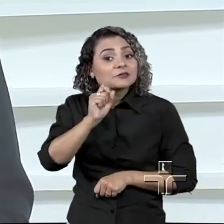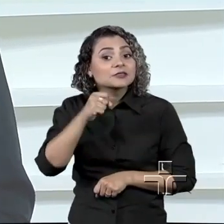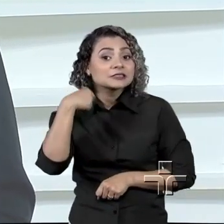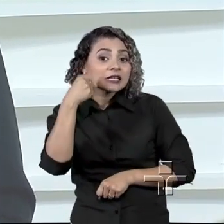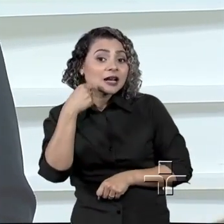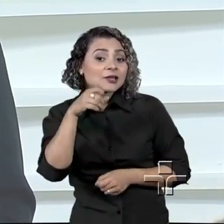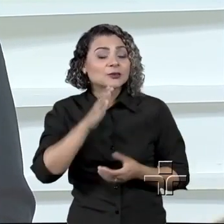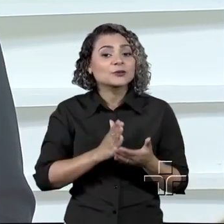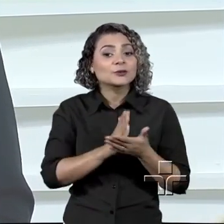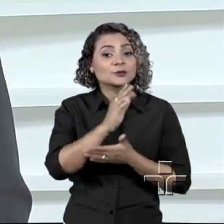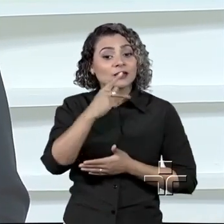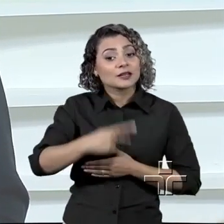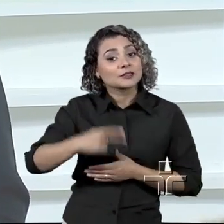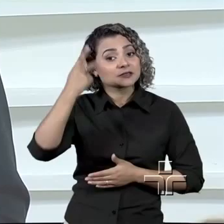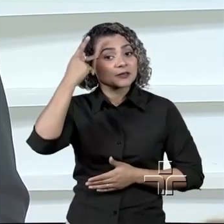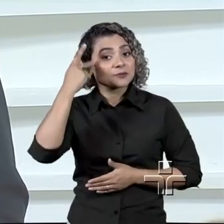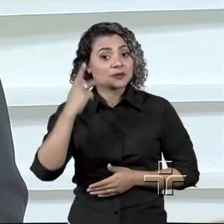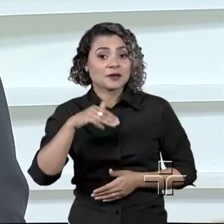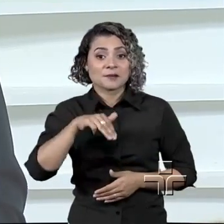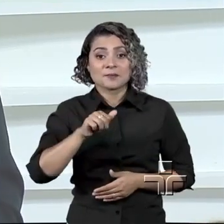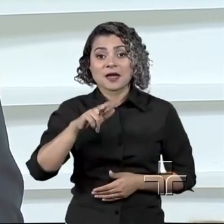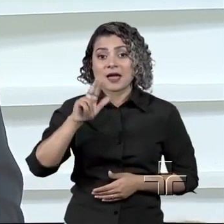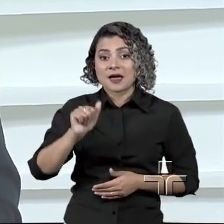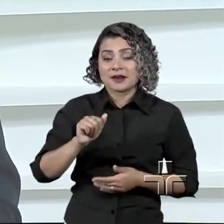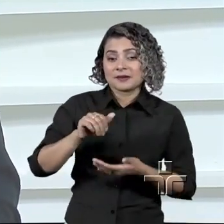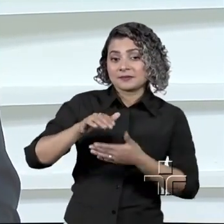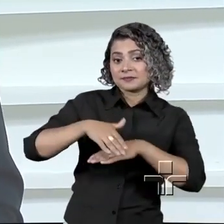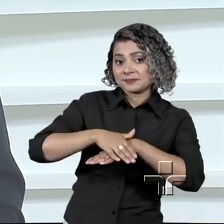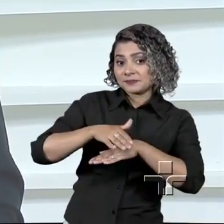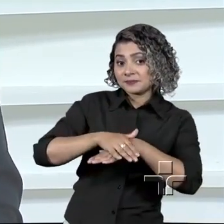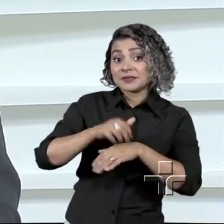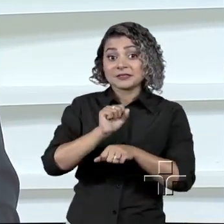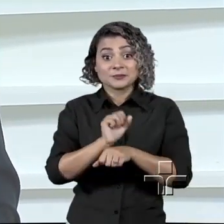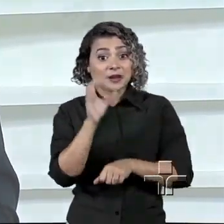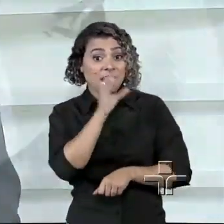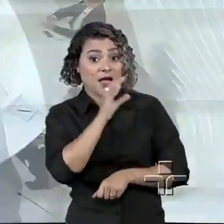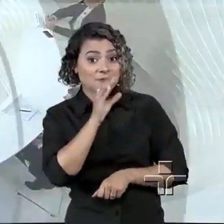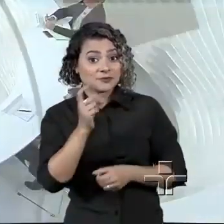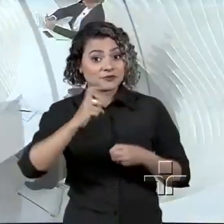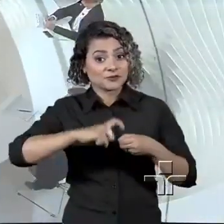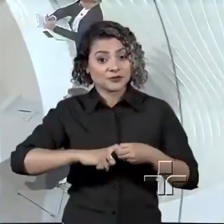senadora eleita por São Paulo, Mara Gabrilli. Rapidinho, fique aí.